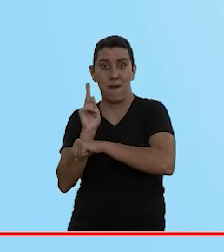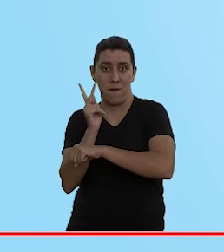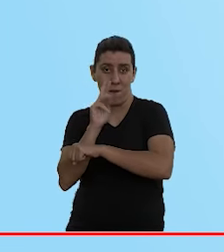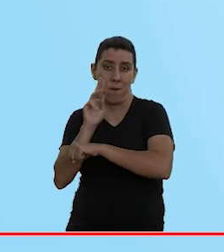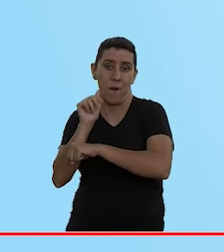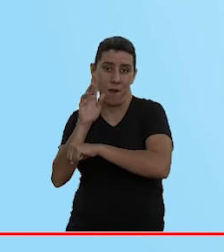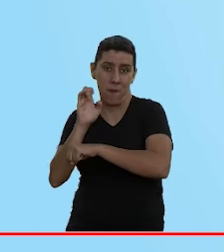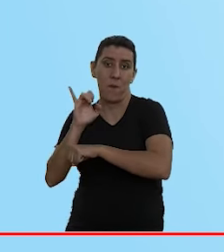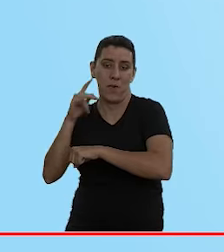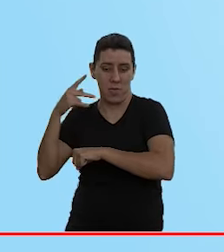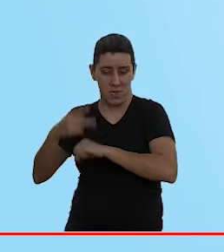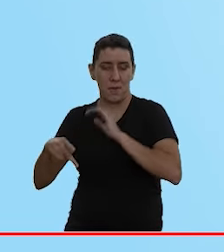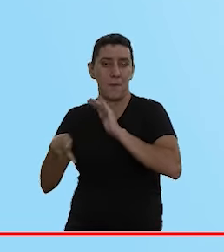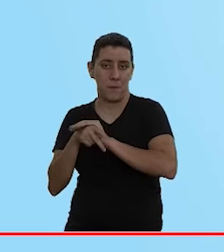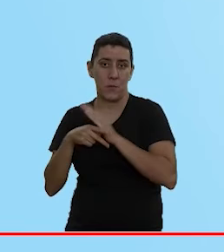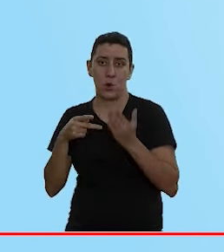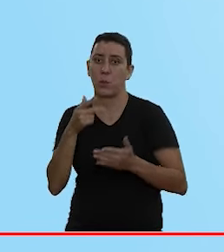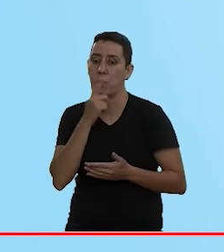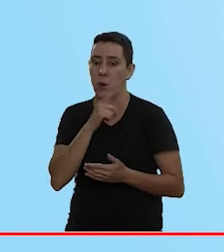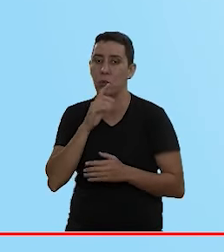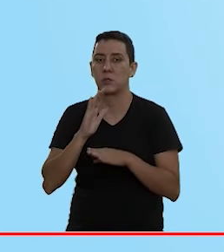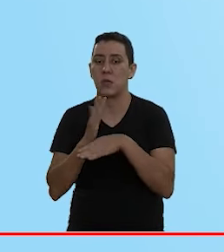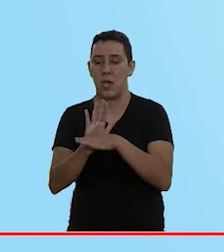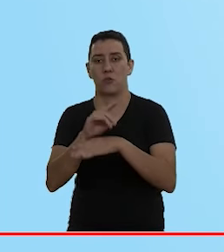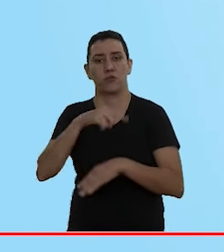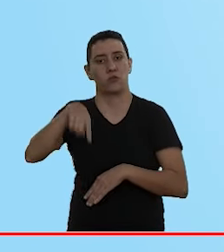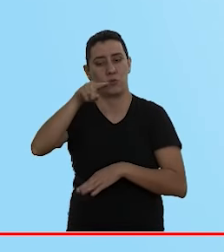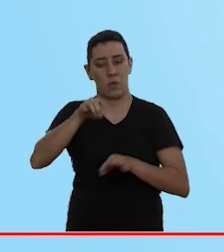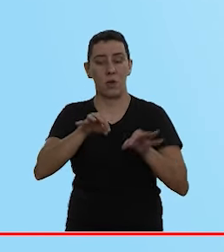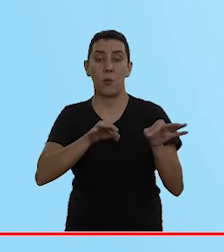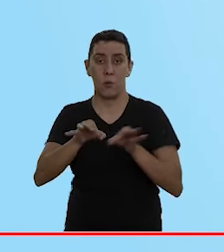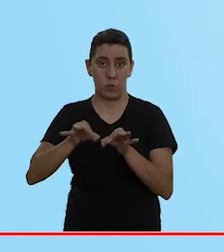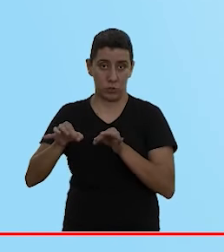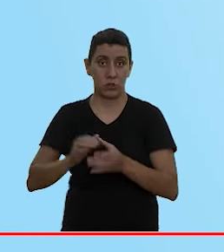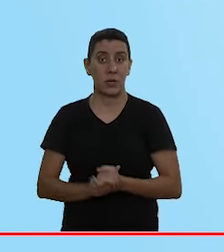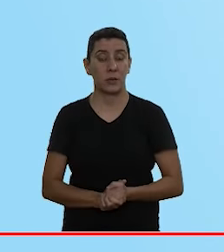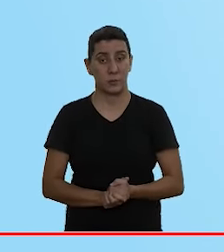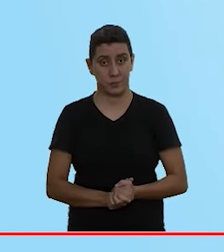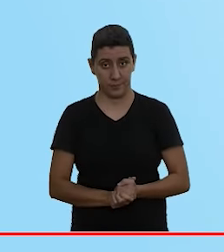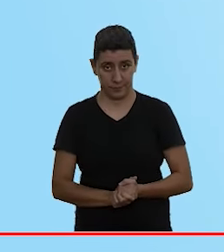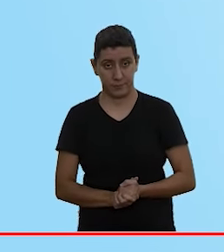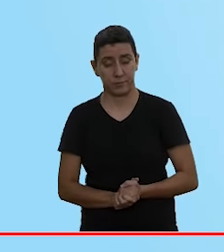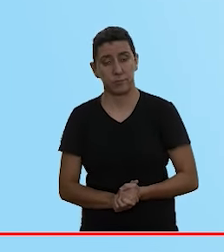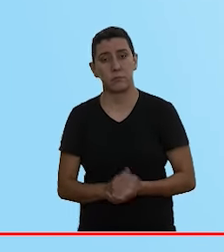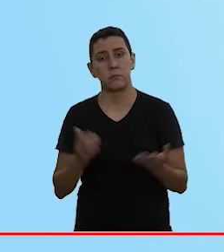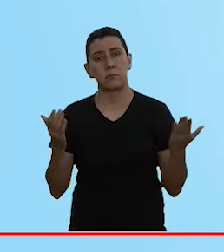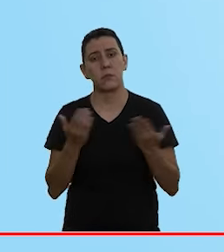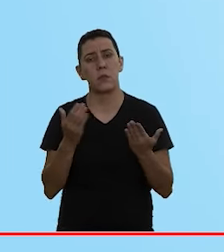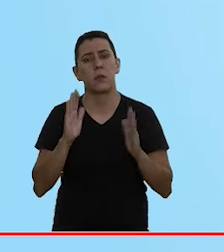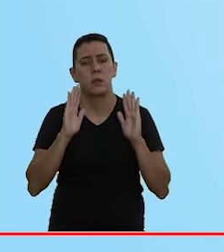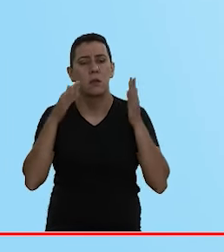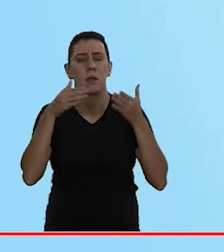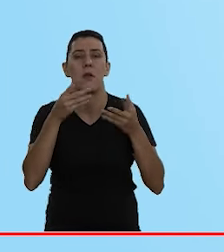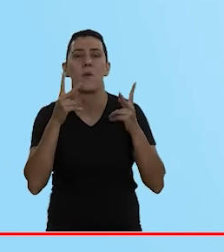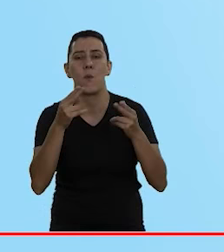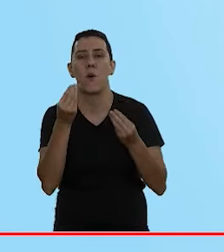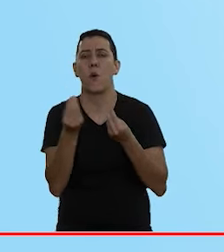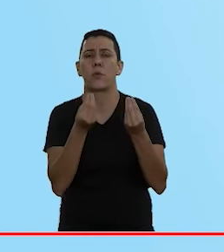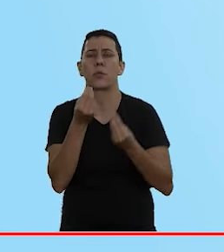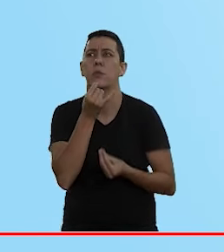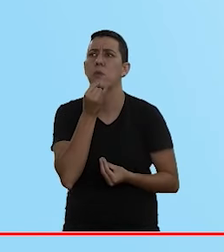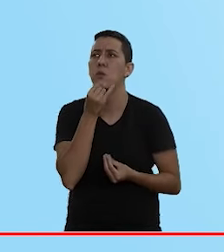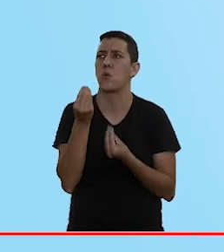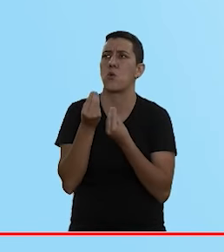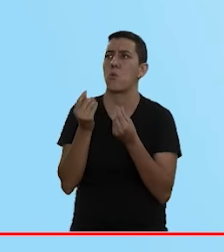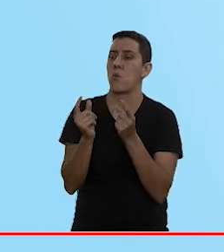aí adversas. Tá? Indo aqui agora um pouco para a solução comercial e industrial, como eu mencionei, né, que também faz